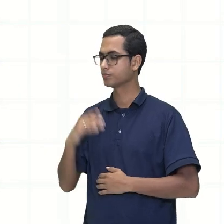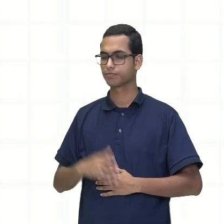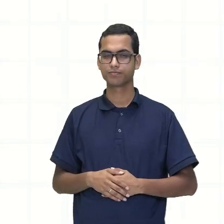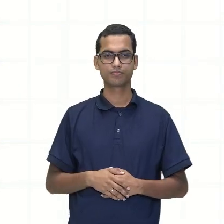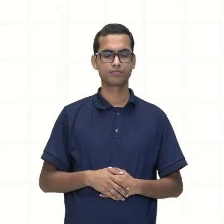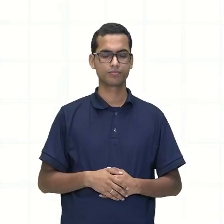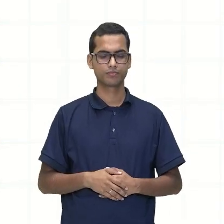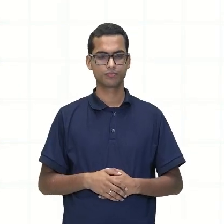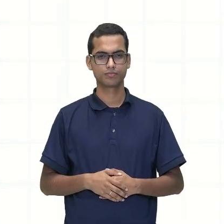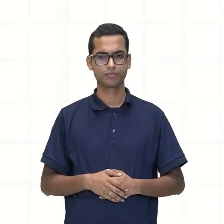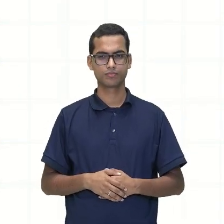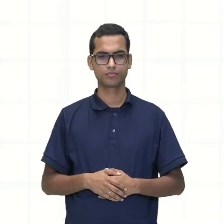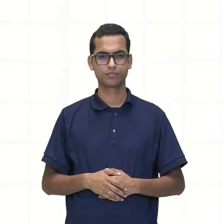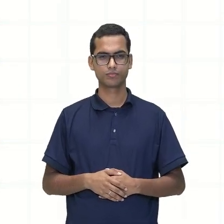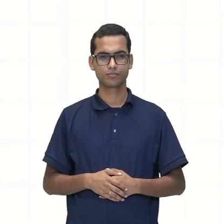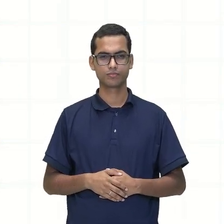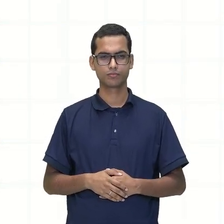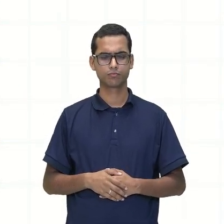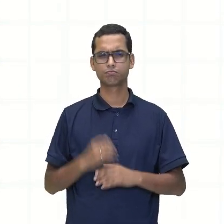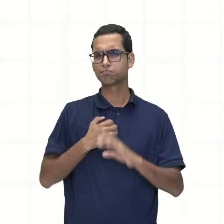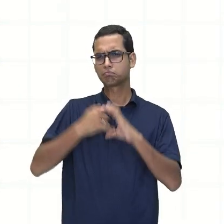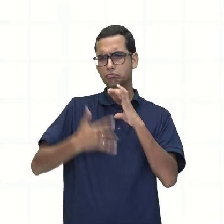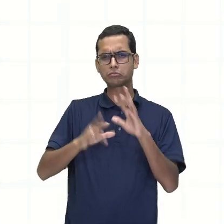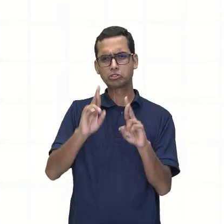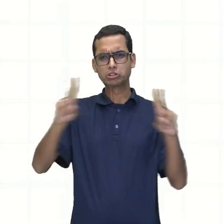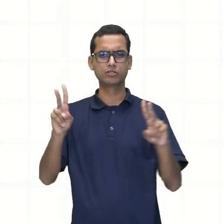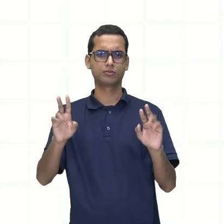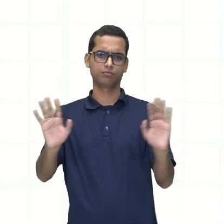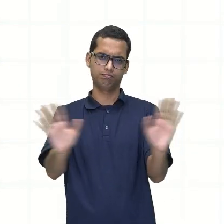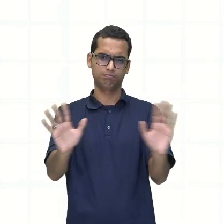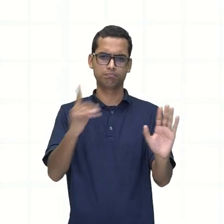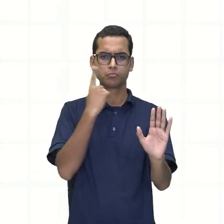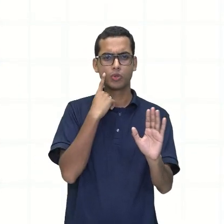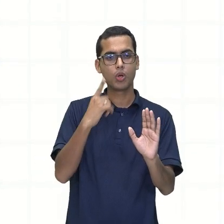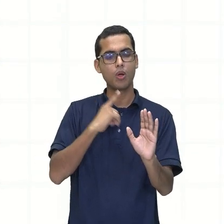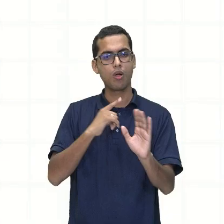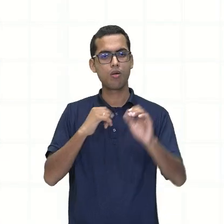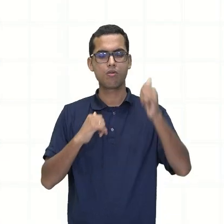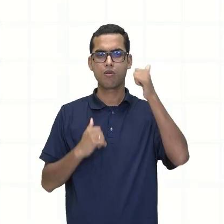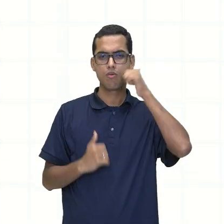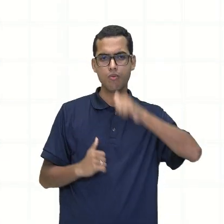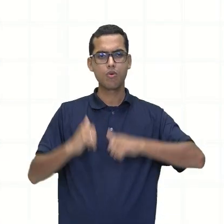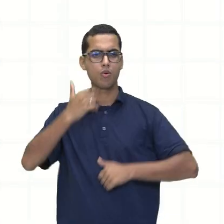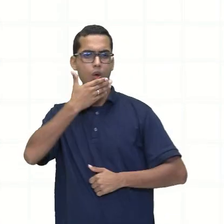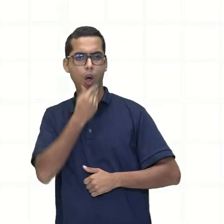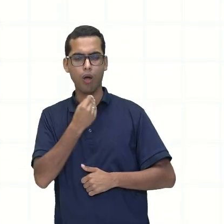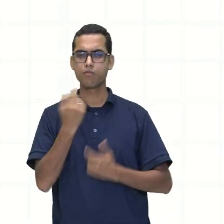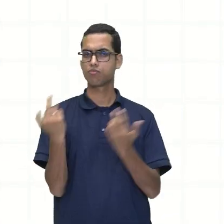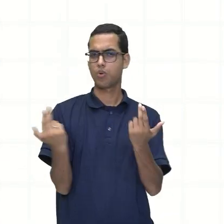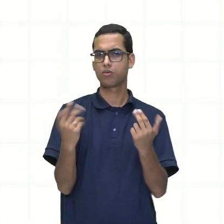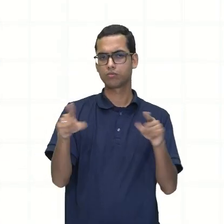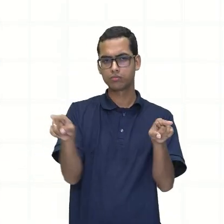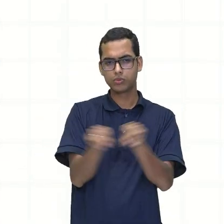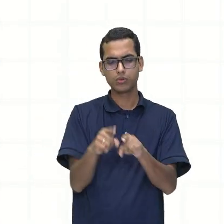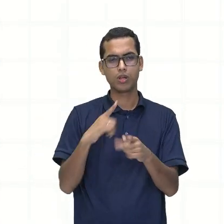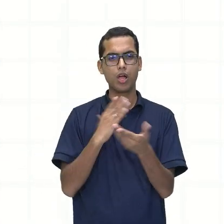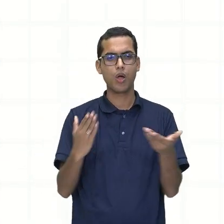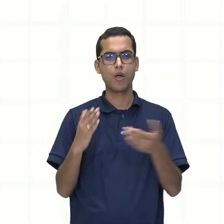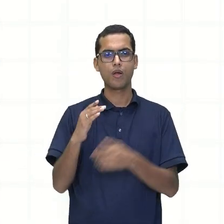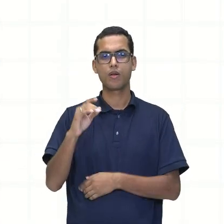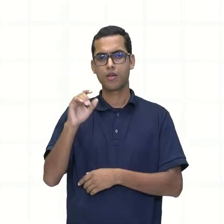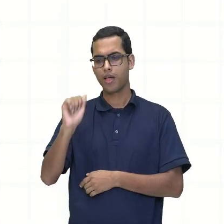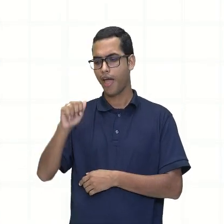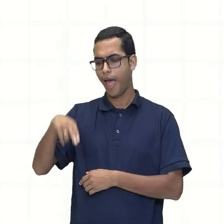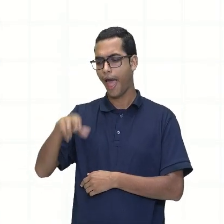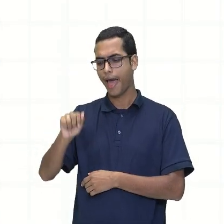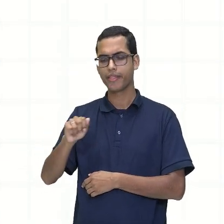tem ali para diferenciar, vai ser feliz, tanto para a menina quanto para o menino. Ana é